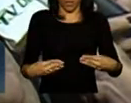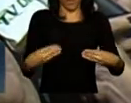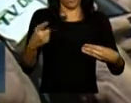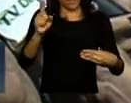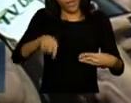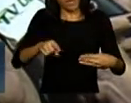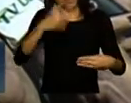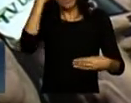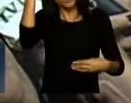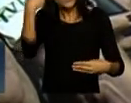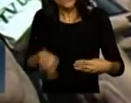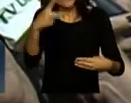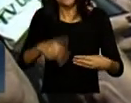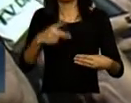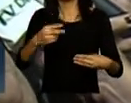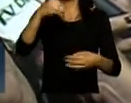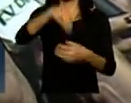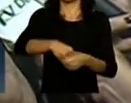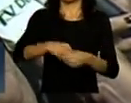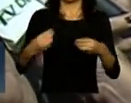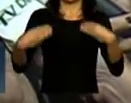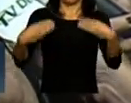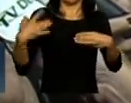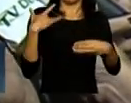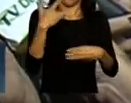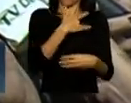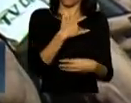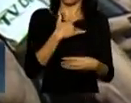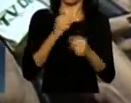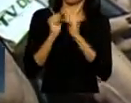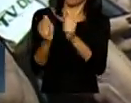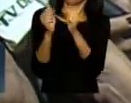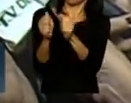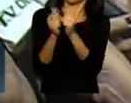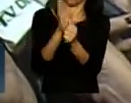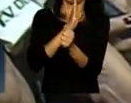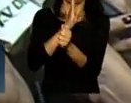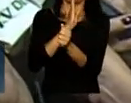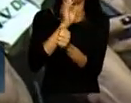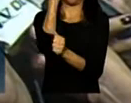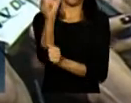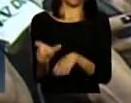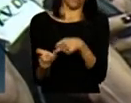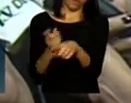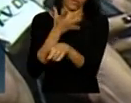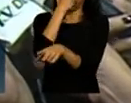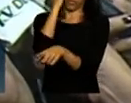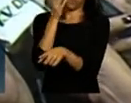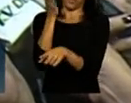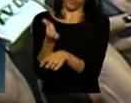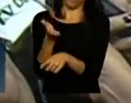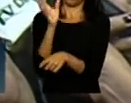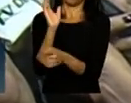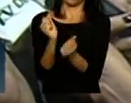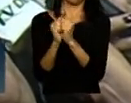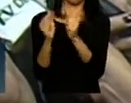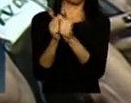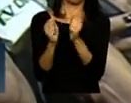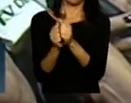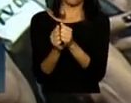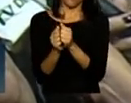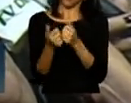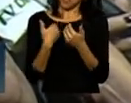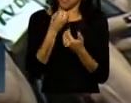recebido por uma pessoa da casa do Ministério da Saúde é uma pessoa que a gente convive há muito tempo e ao muito nome também muito bem recebido